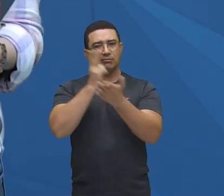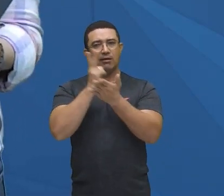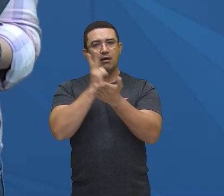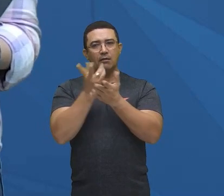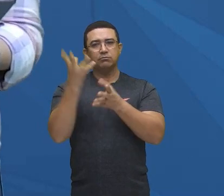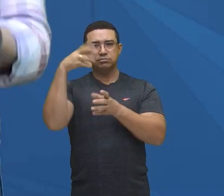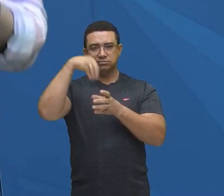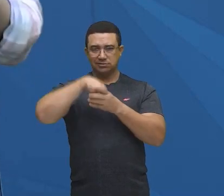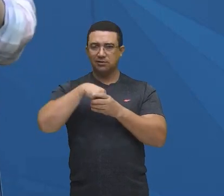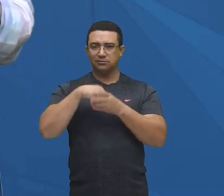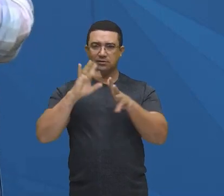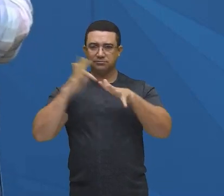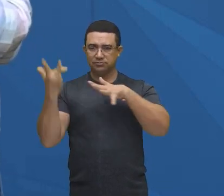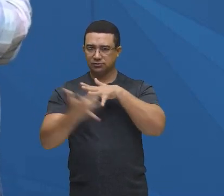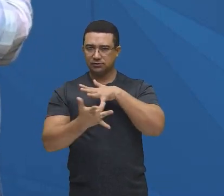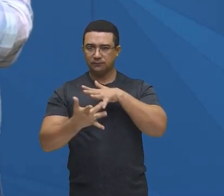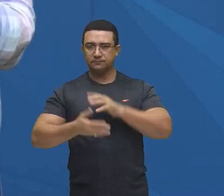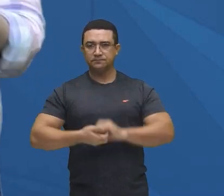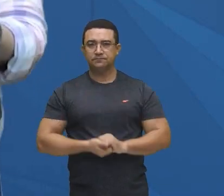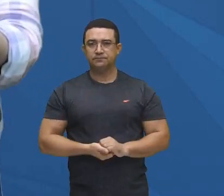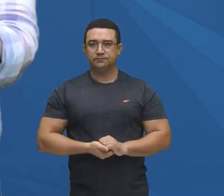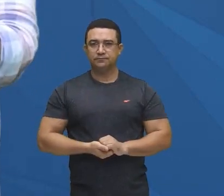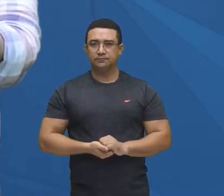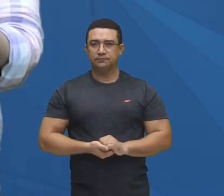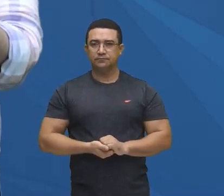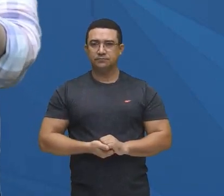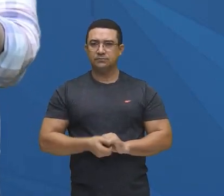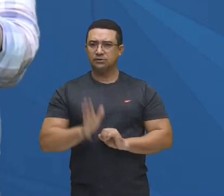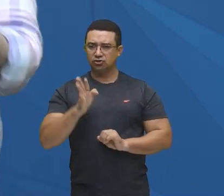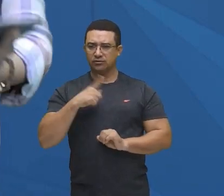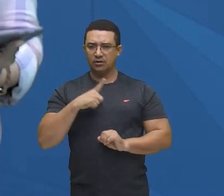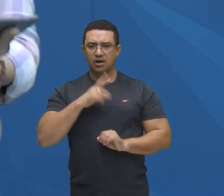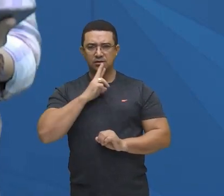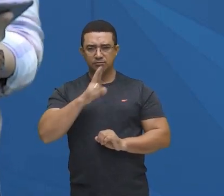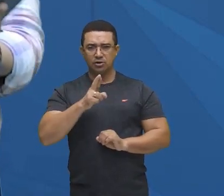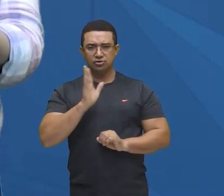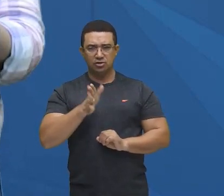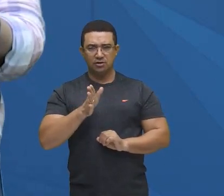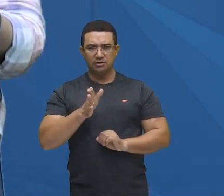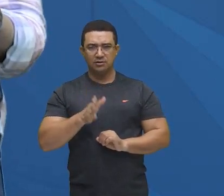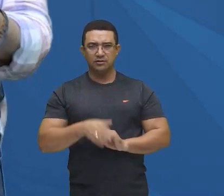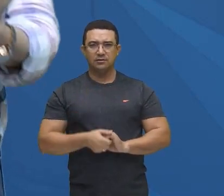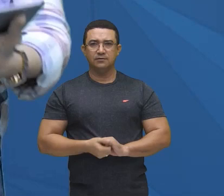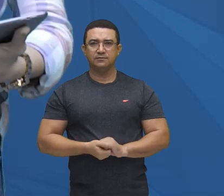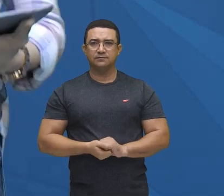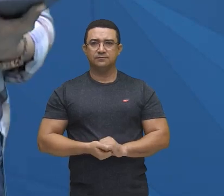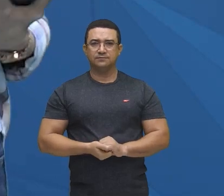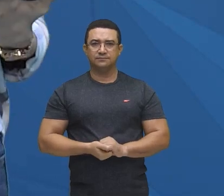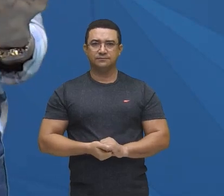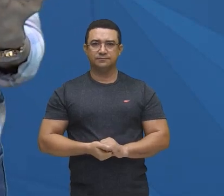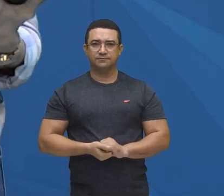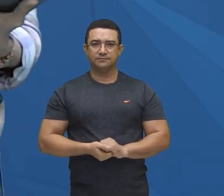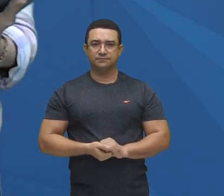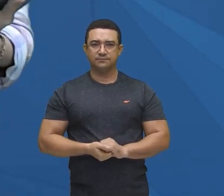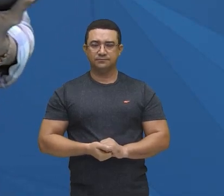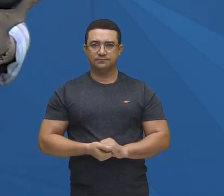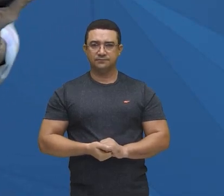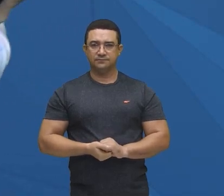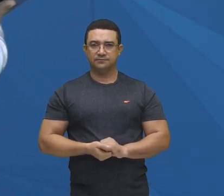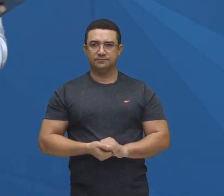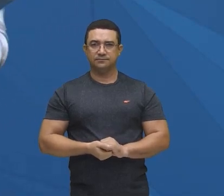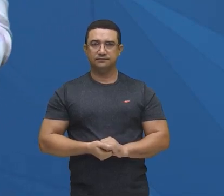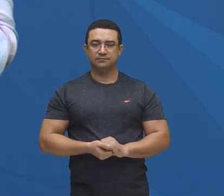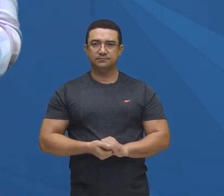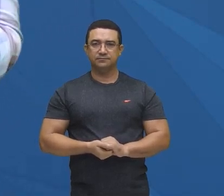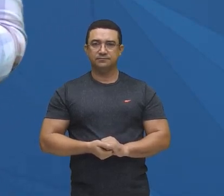aí nessa rede social. Tá bom? Temos aí o gabarito, já fizemos a tabulação. Tá computando ali os dados,